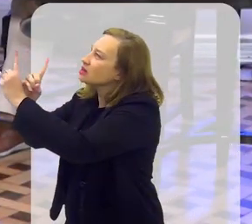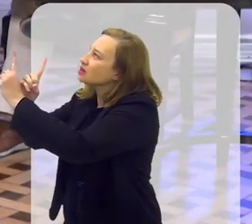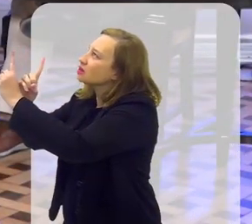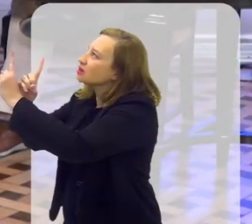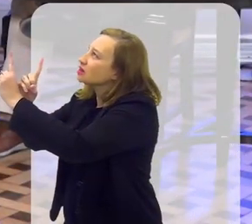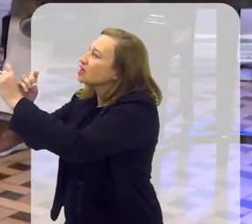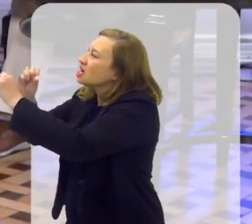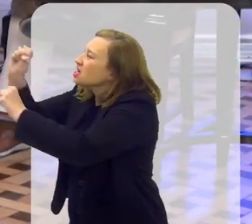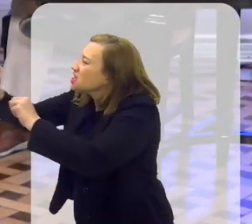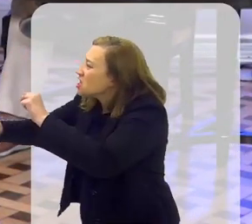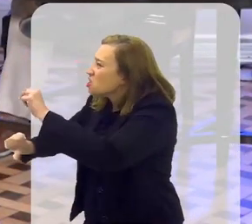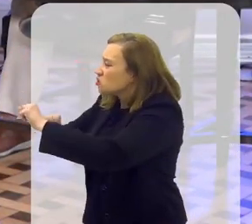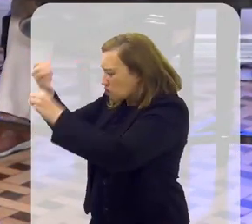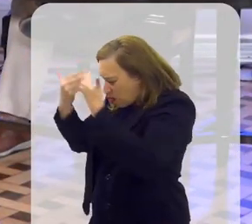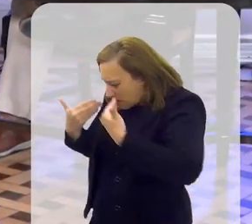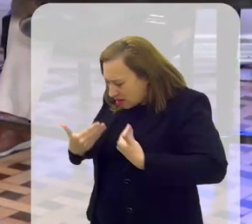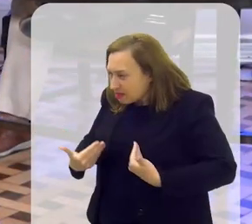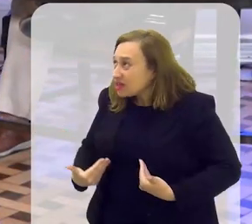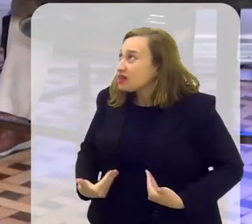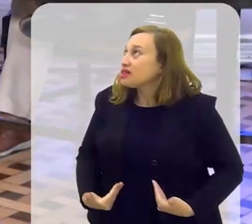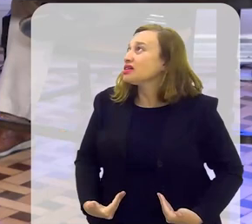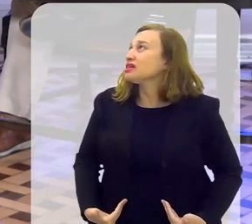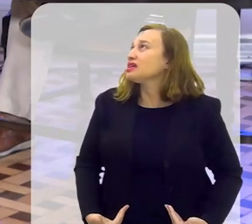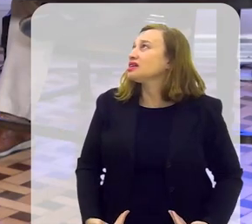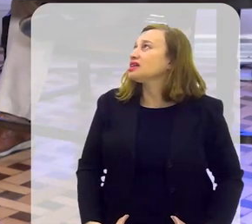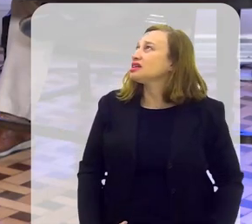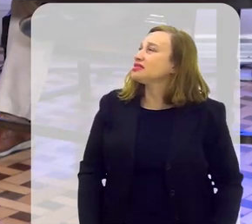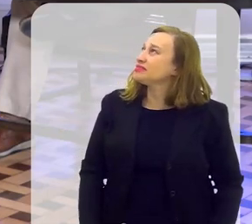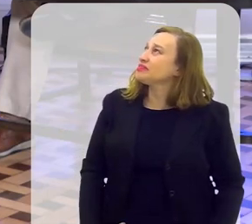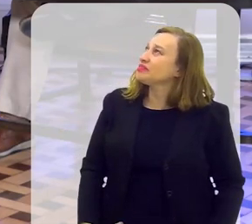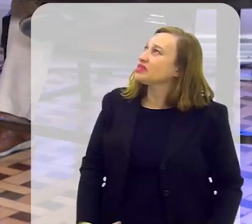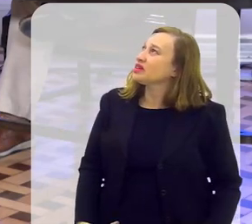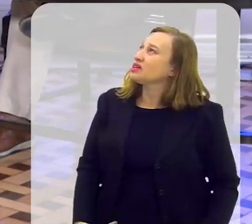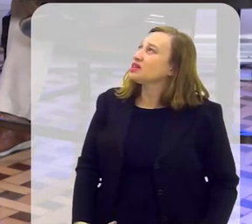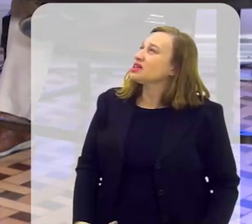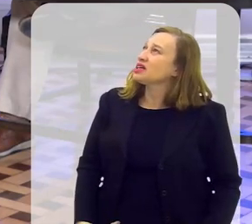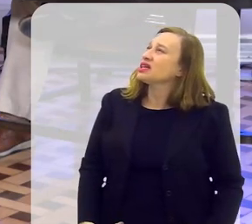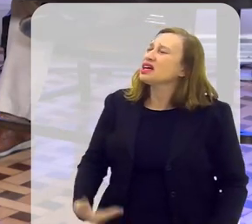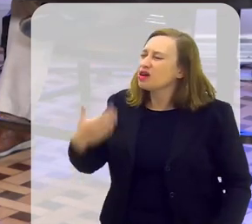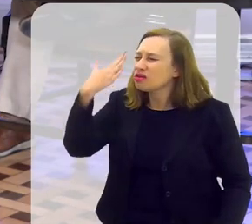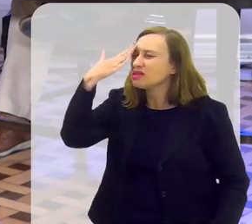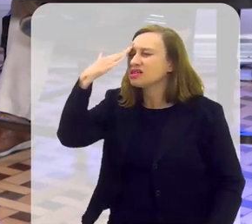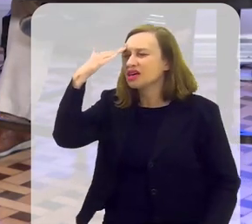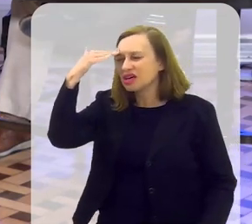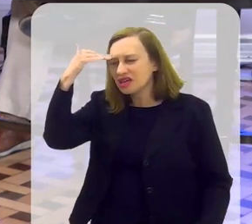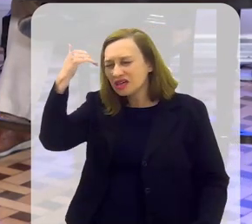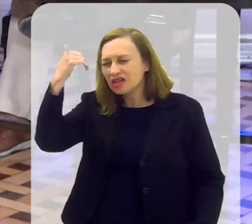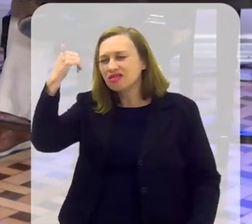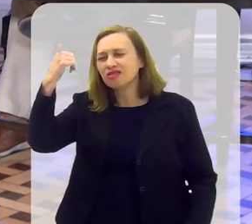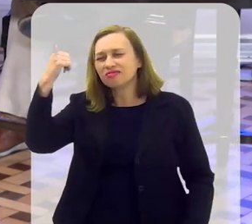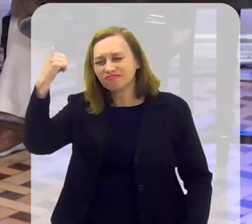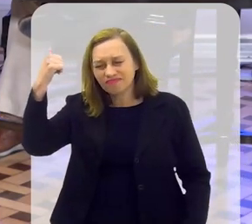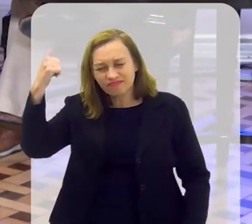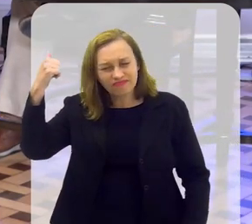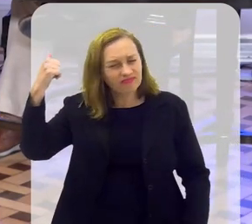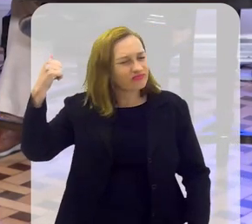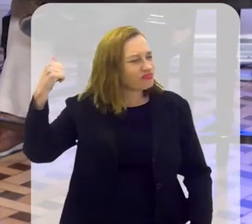transforma tudo em mim eu sei